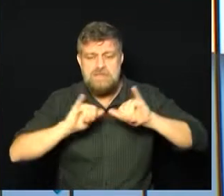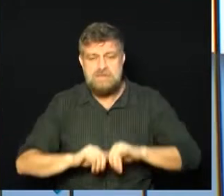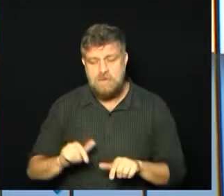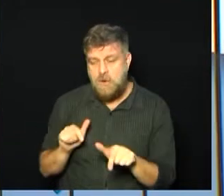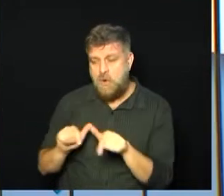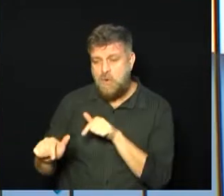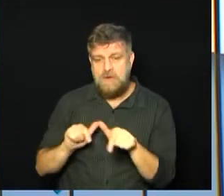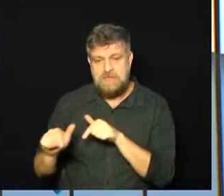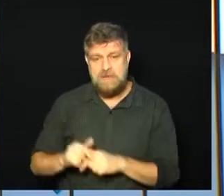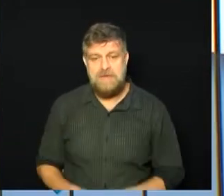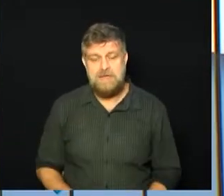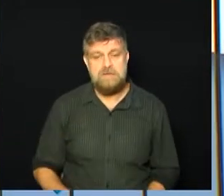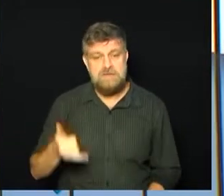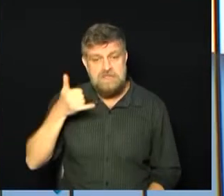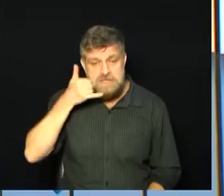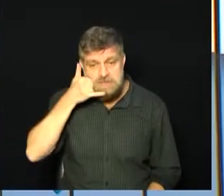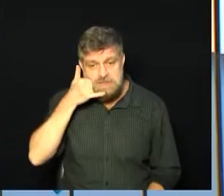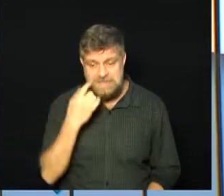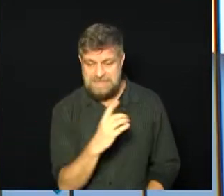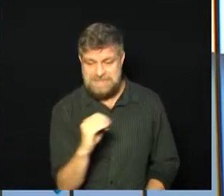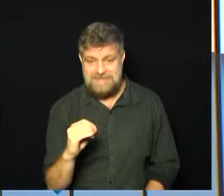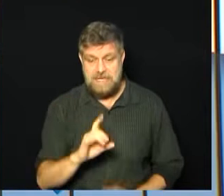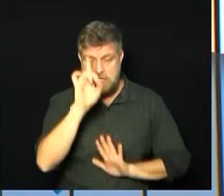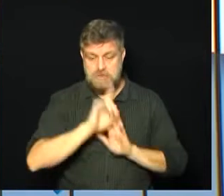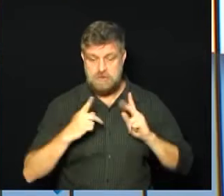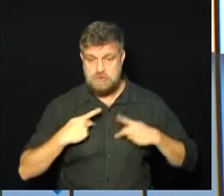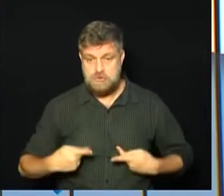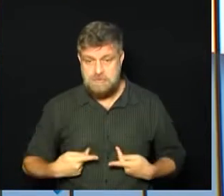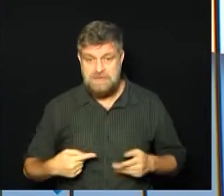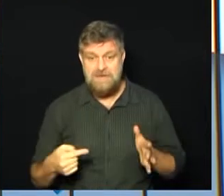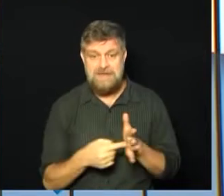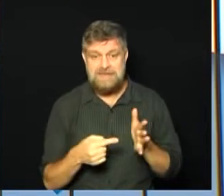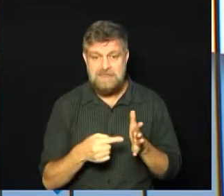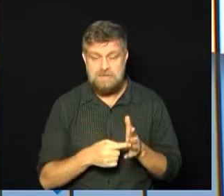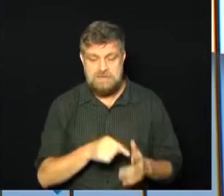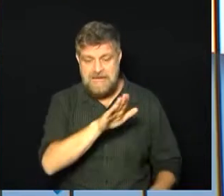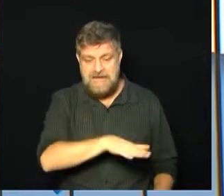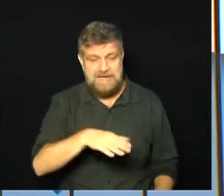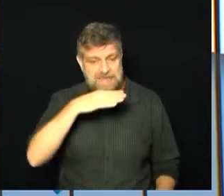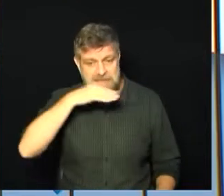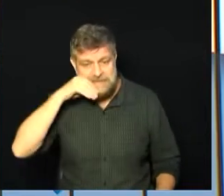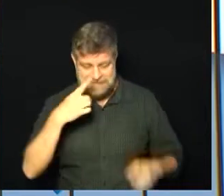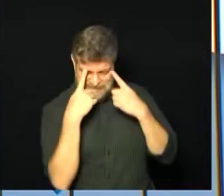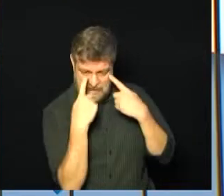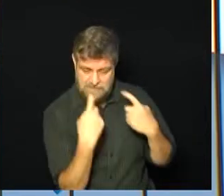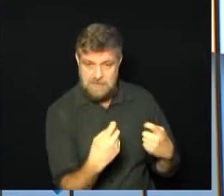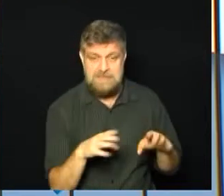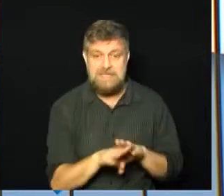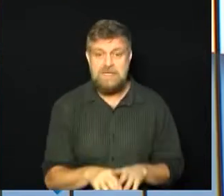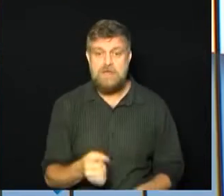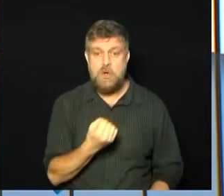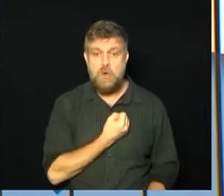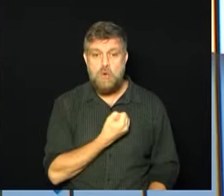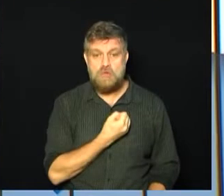serviço Disque Direitos Humanos, o Disque 100, para denúncias de violência contra crianças e adolescentes e do número